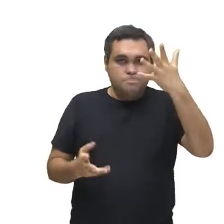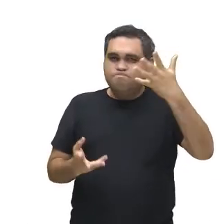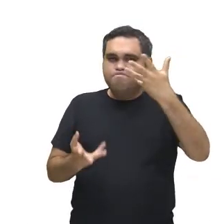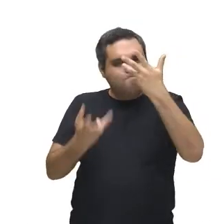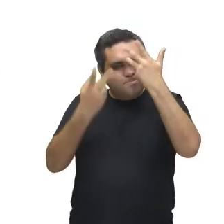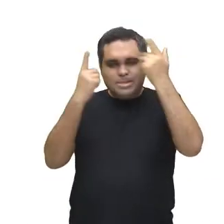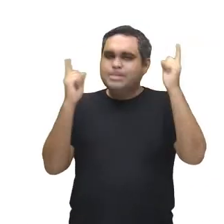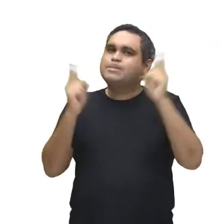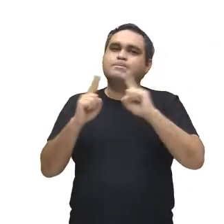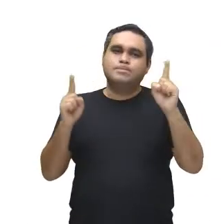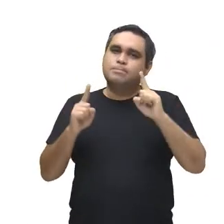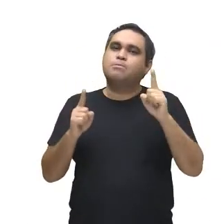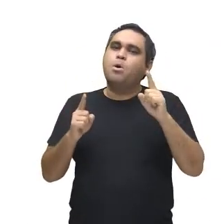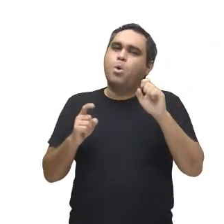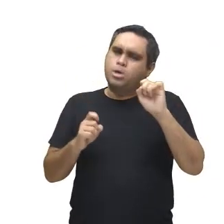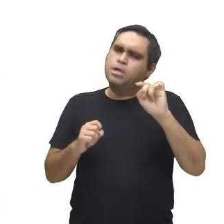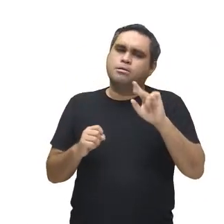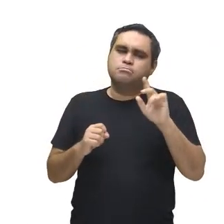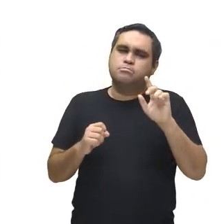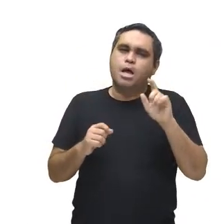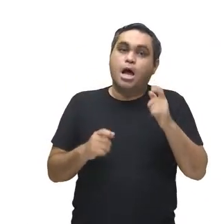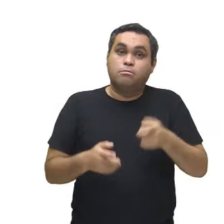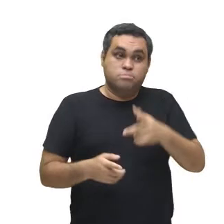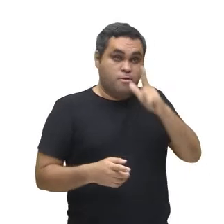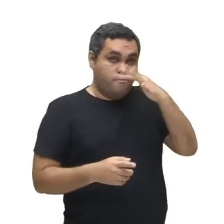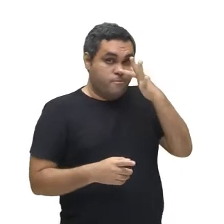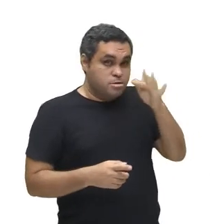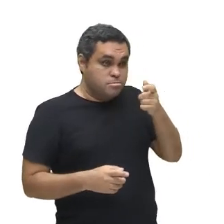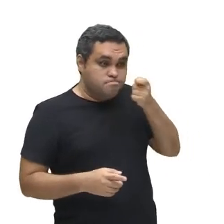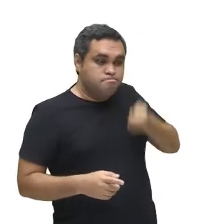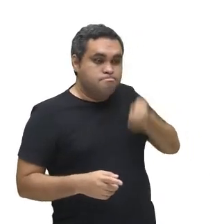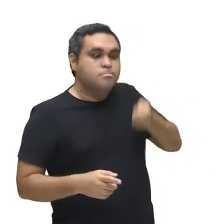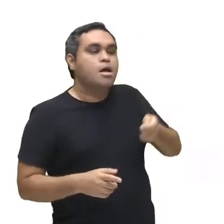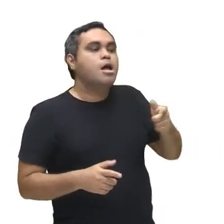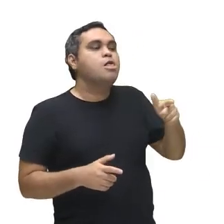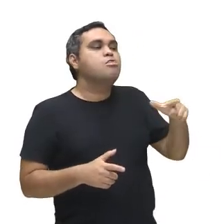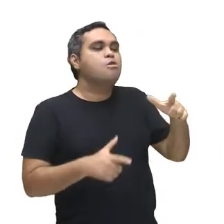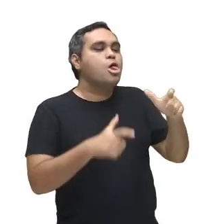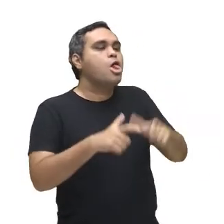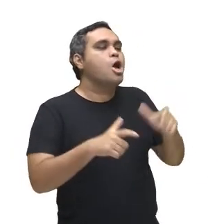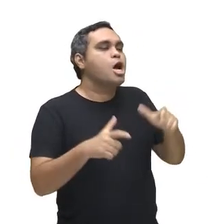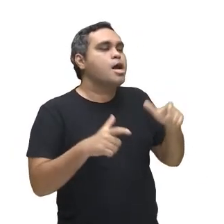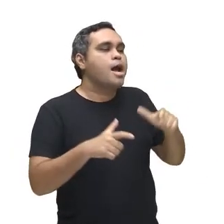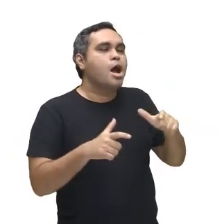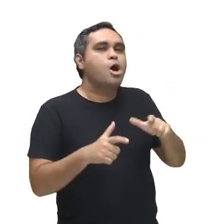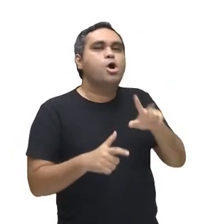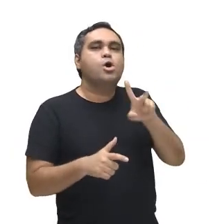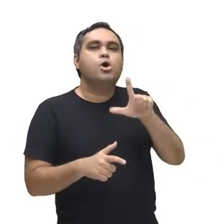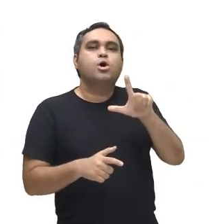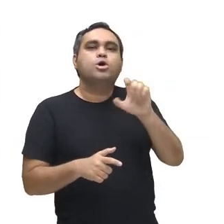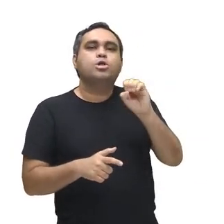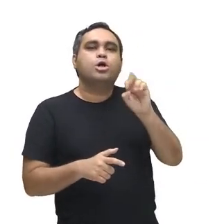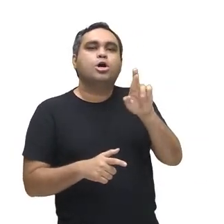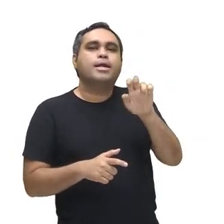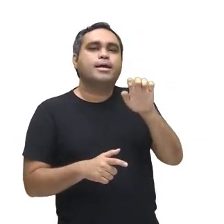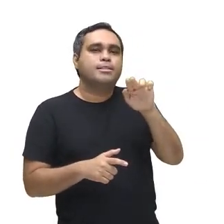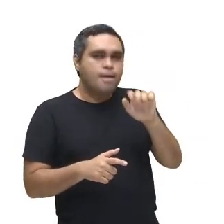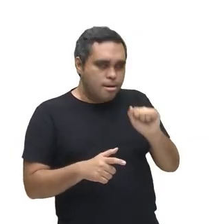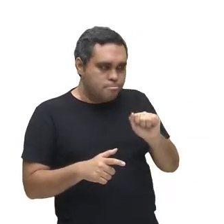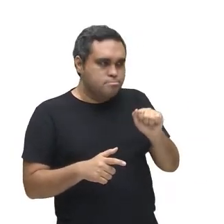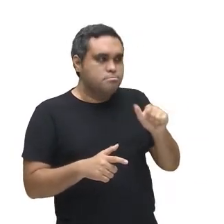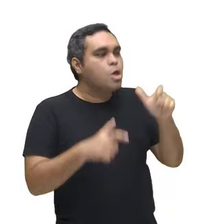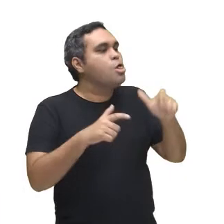a entregar parte do seu território, da Alsácia-Lorena, para os controles dos alemãos. E isso gerou um sentimento